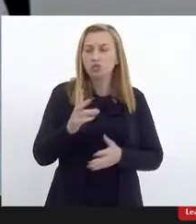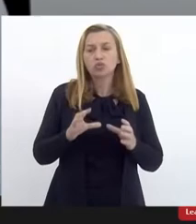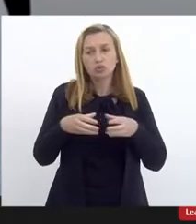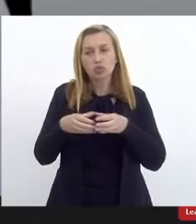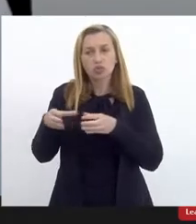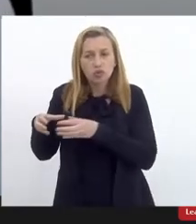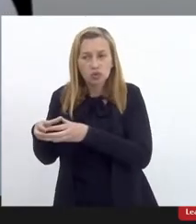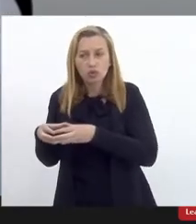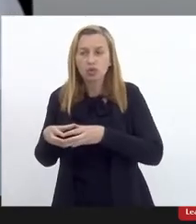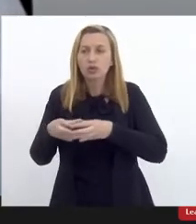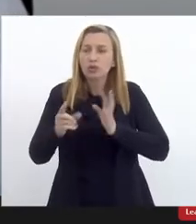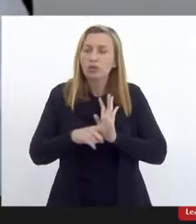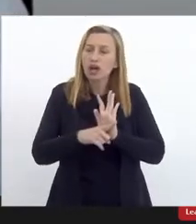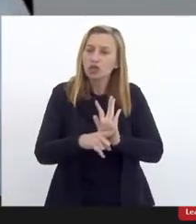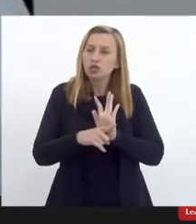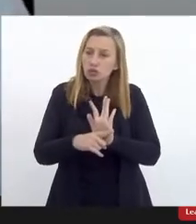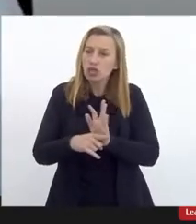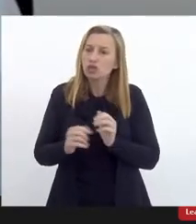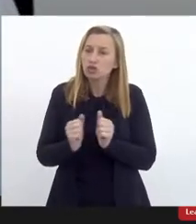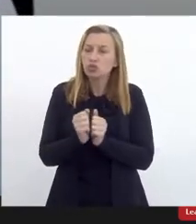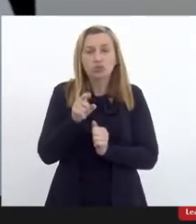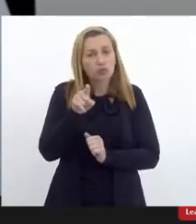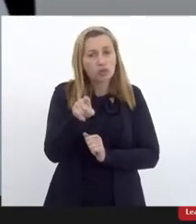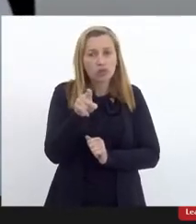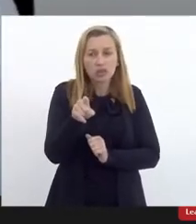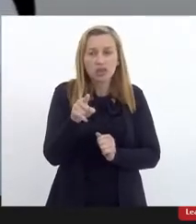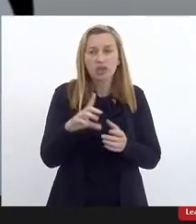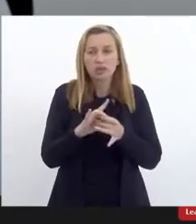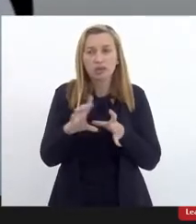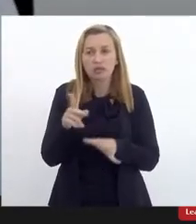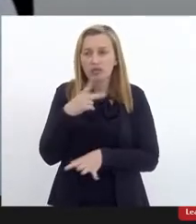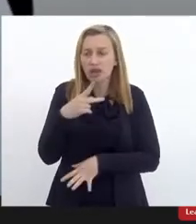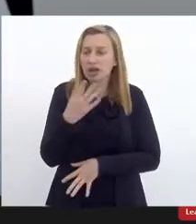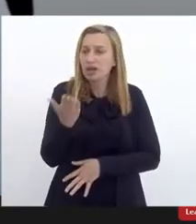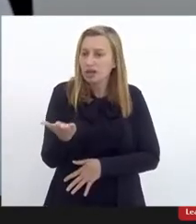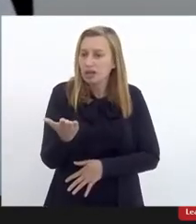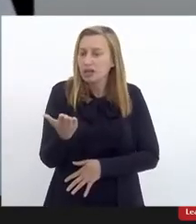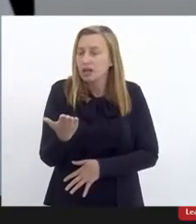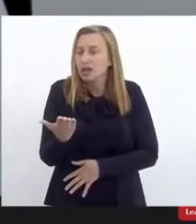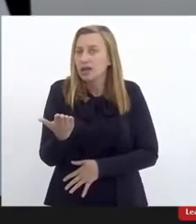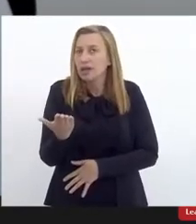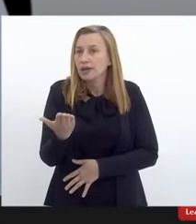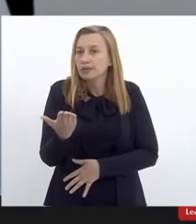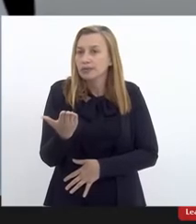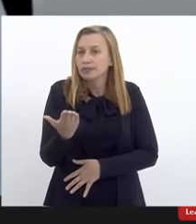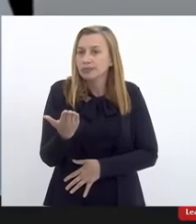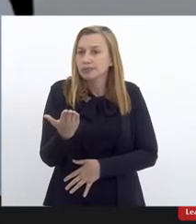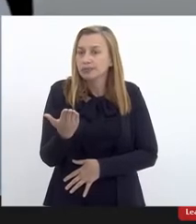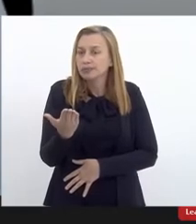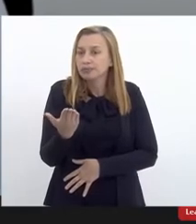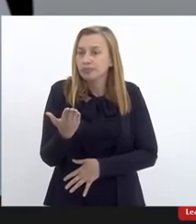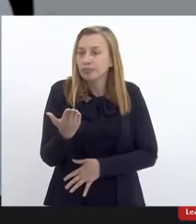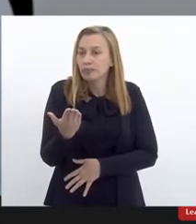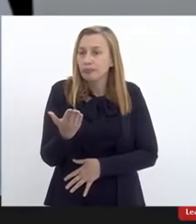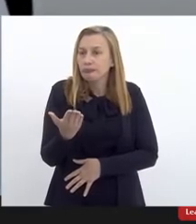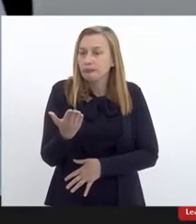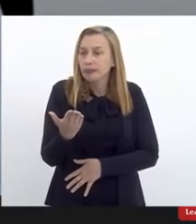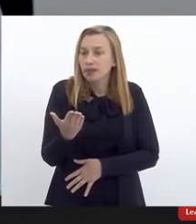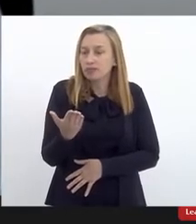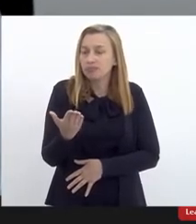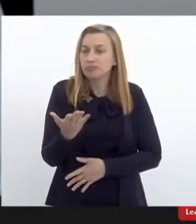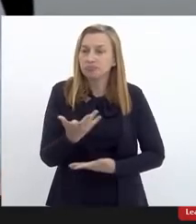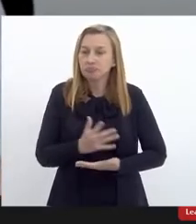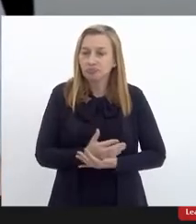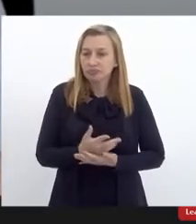comissões para cerrar fileiras com você, me permito lhe tratar assim, por esse pronome de tratamento mais